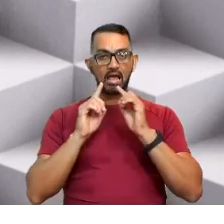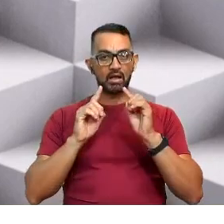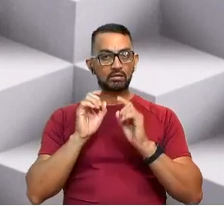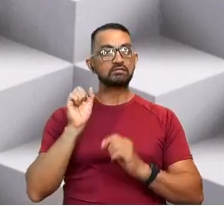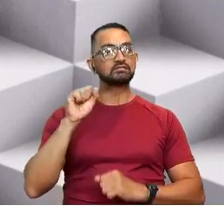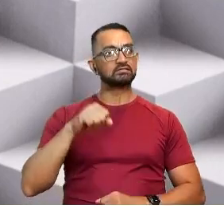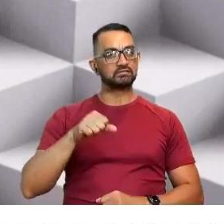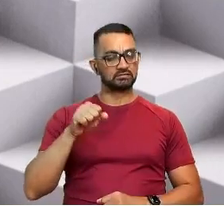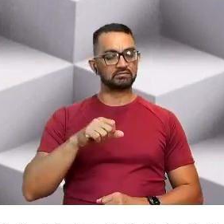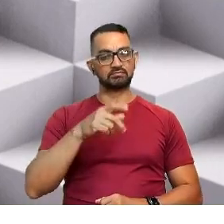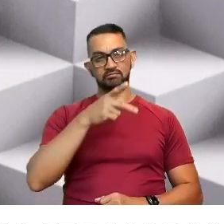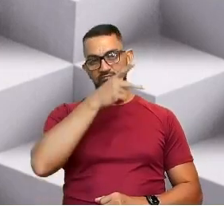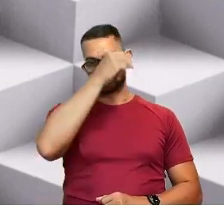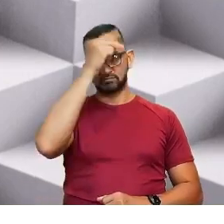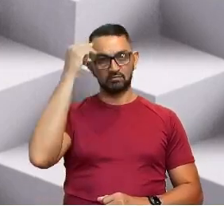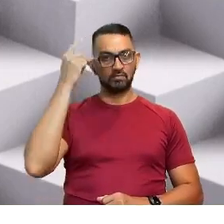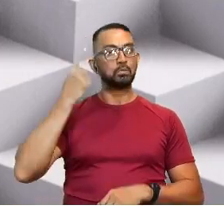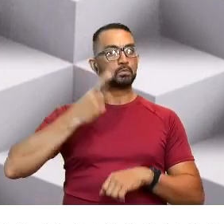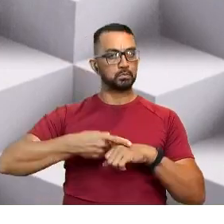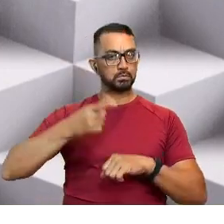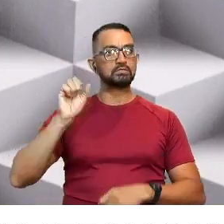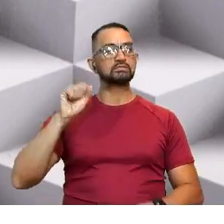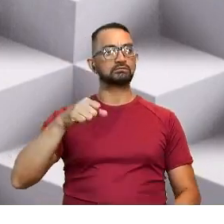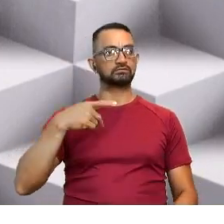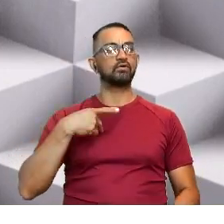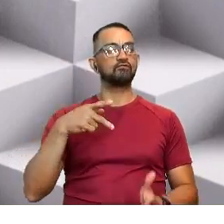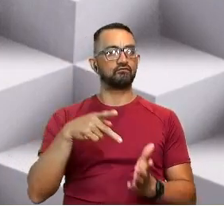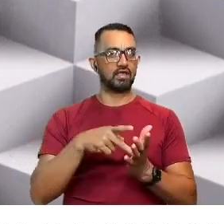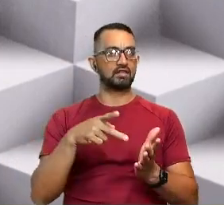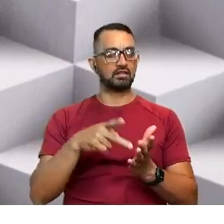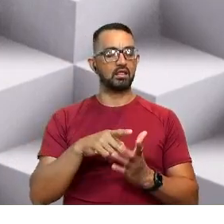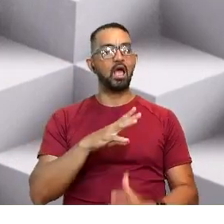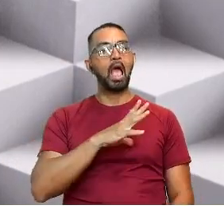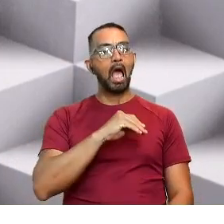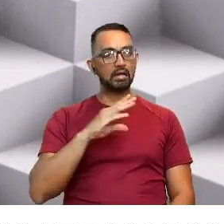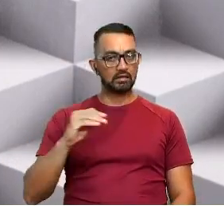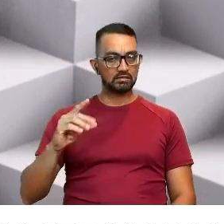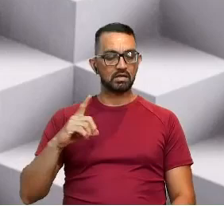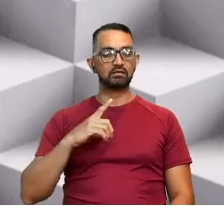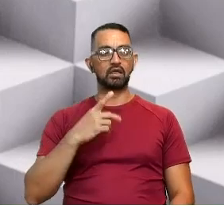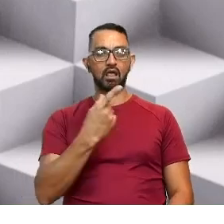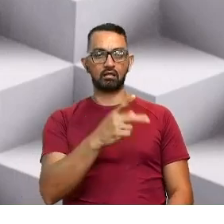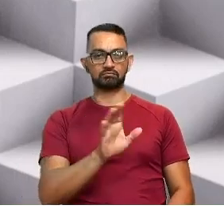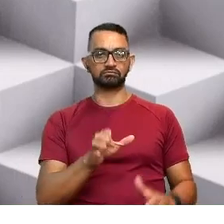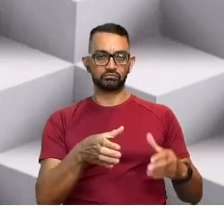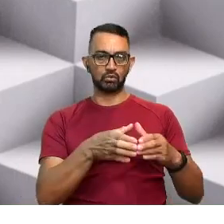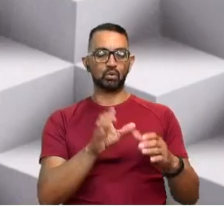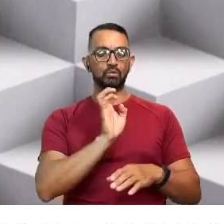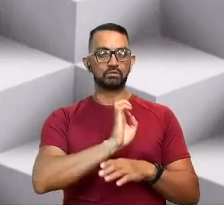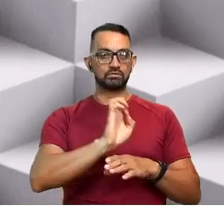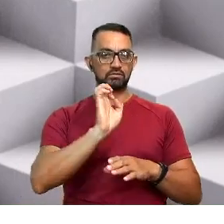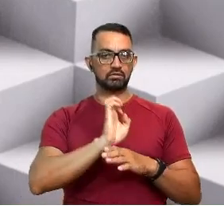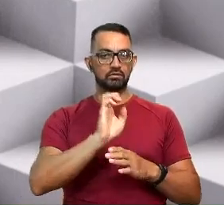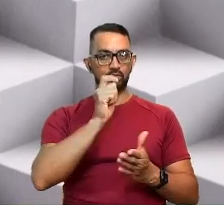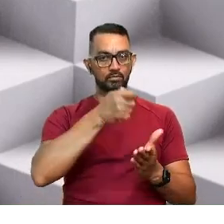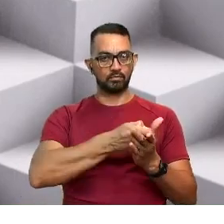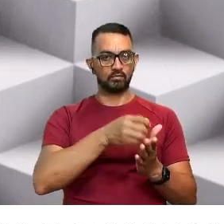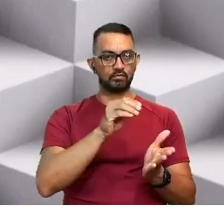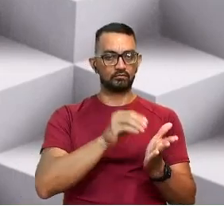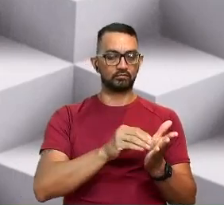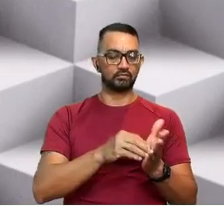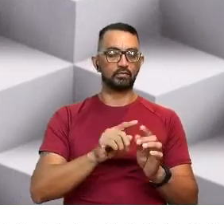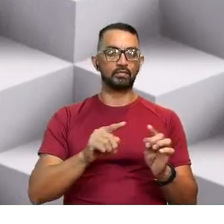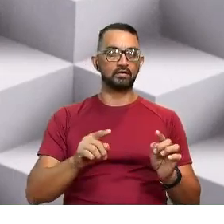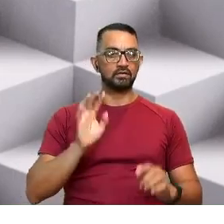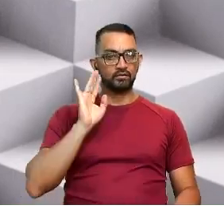a reclamação é válida e a prefeitura e afirmou que realmente está com esse débito em aberto com relação ao pagamento